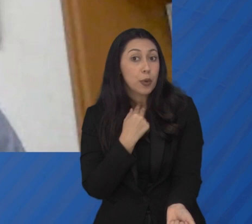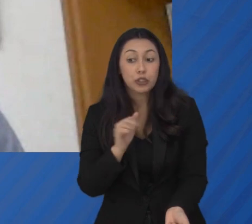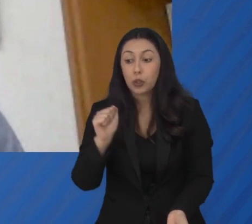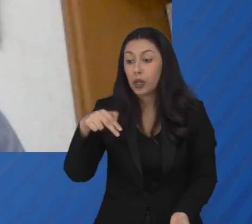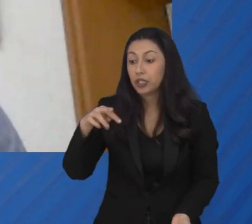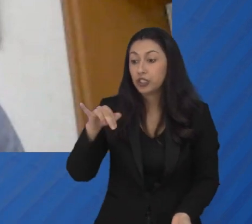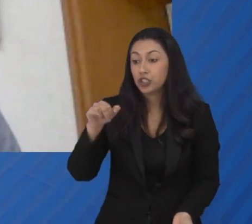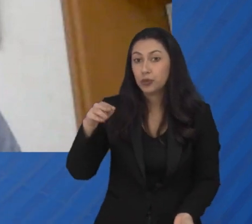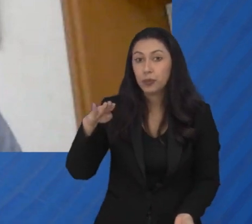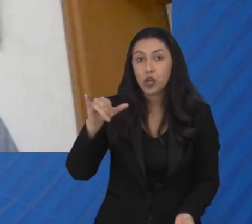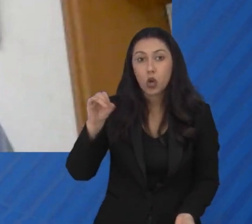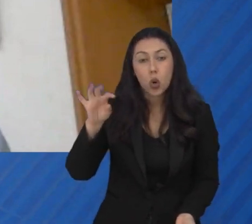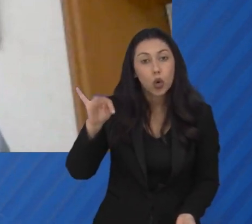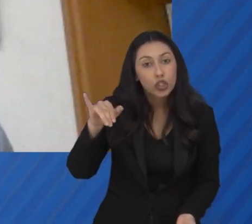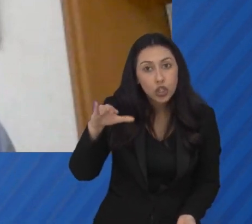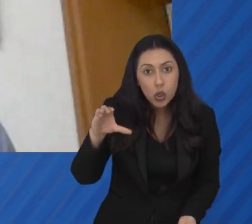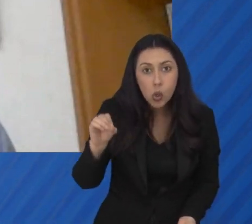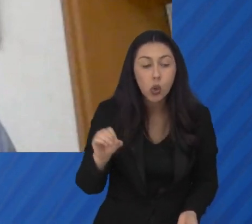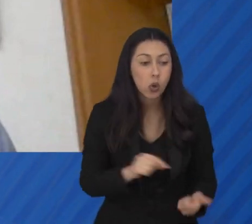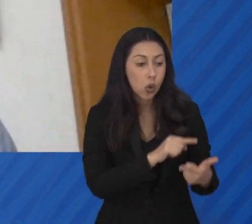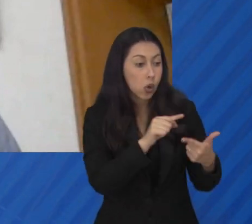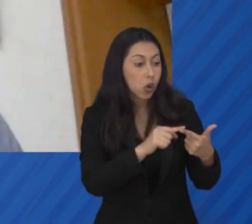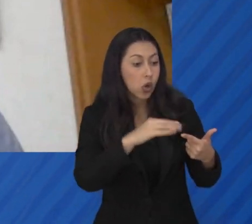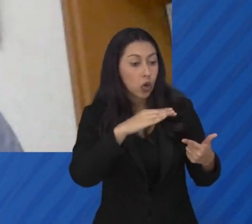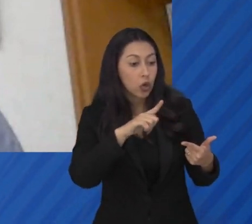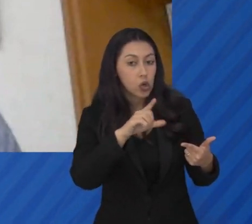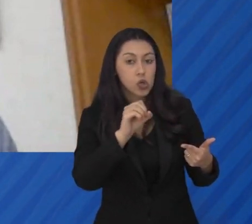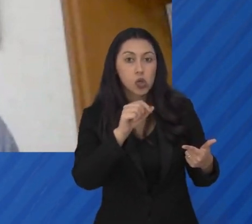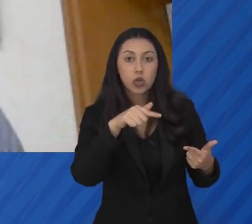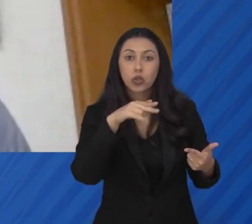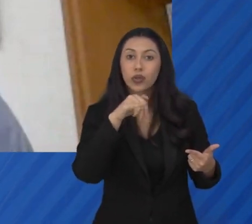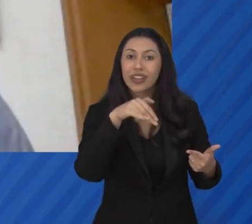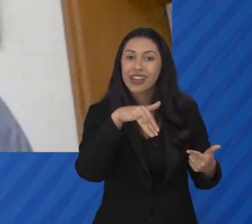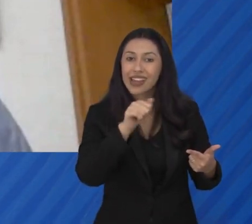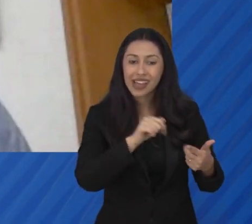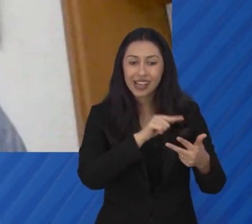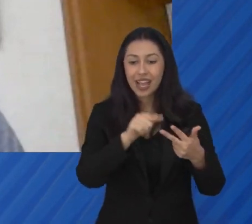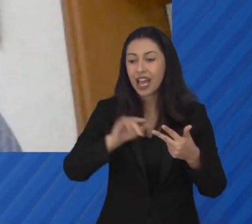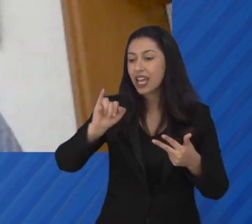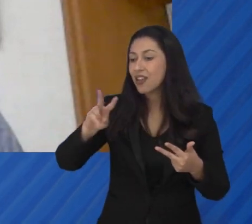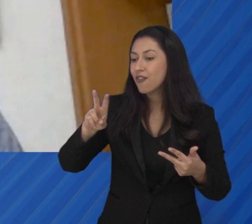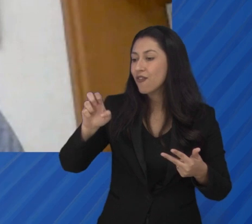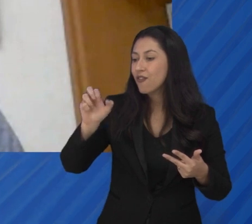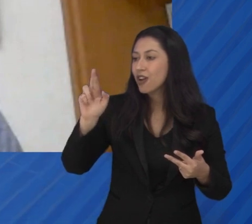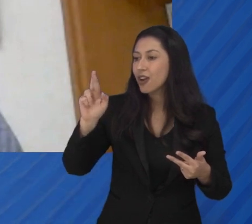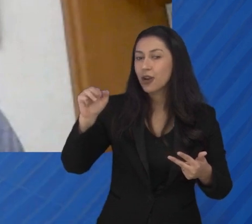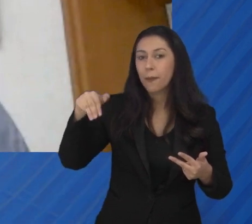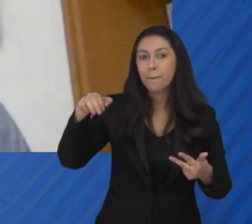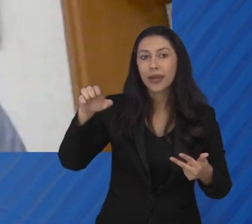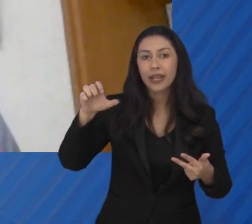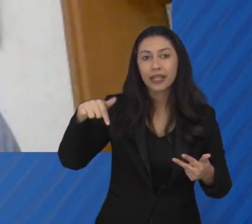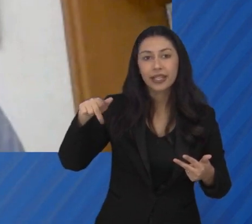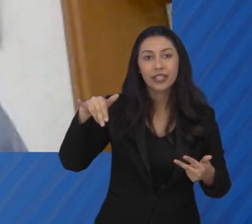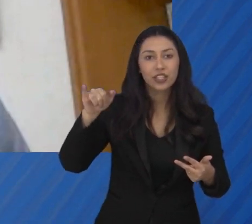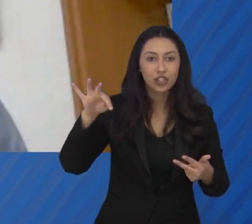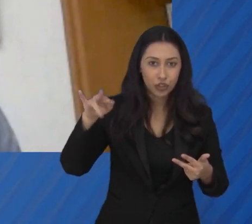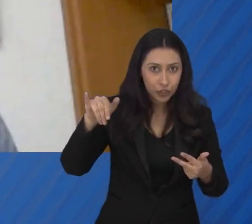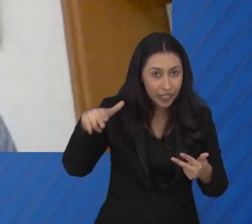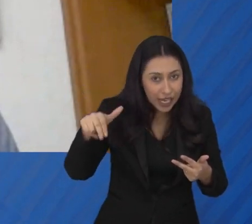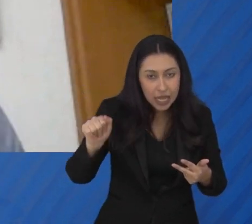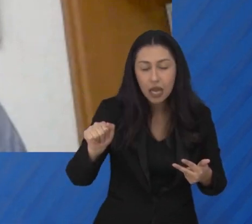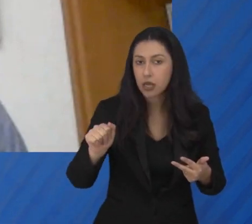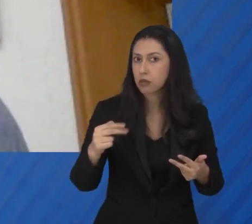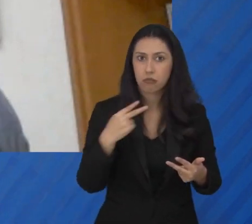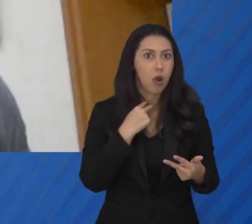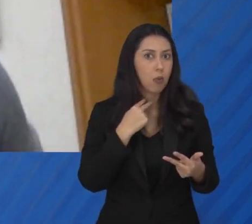tratar dengue com antibióticos, nem com cloroquina, nem com ivermectina, nada